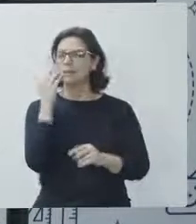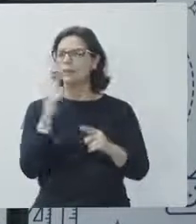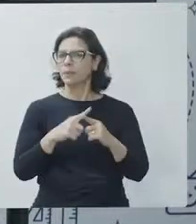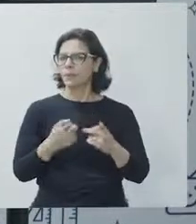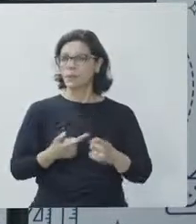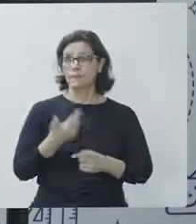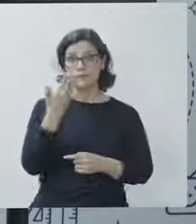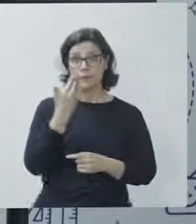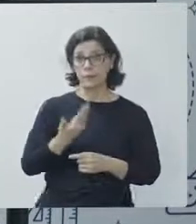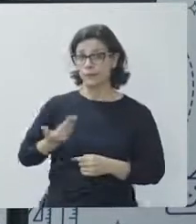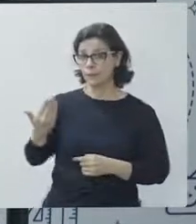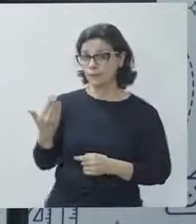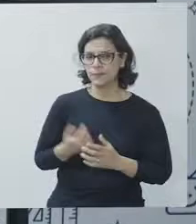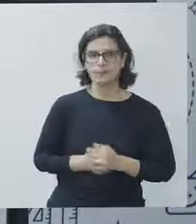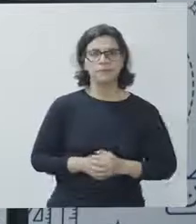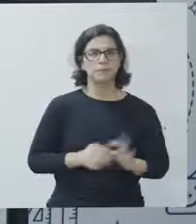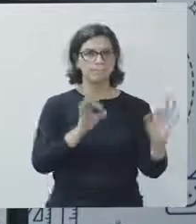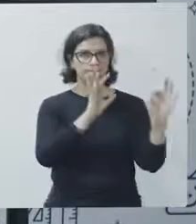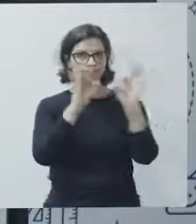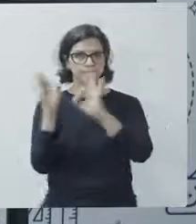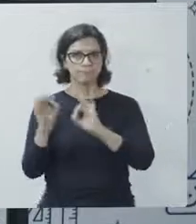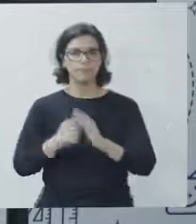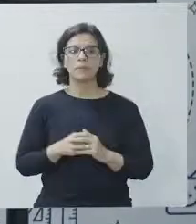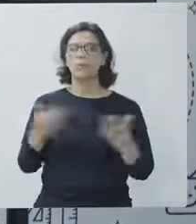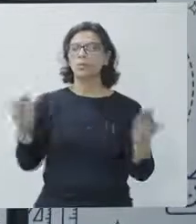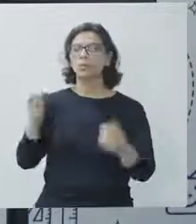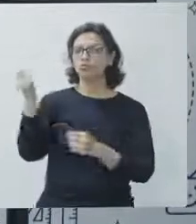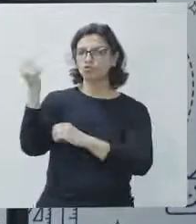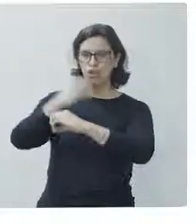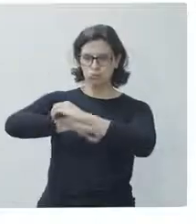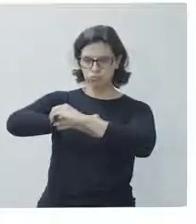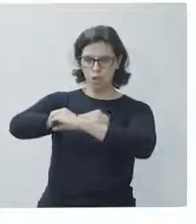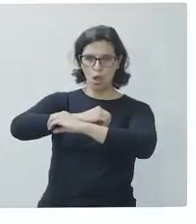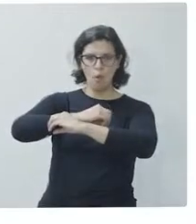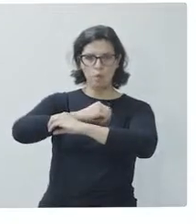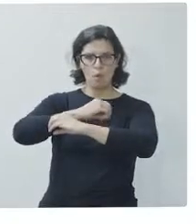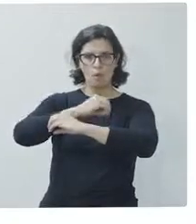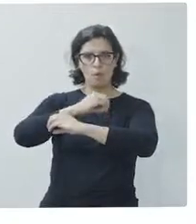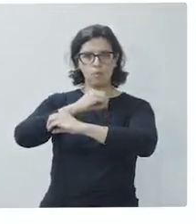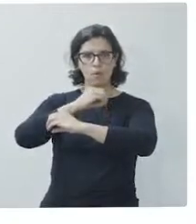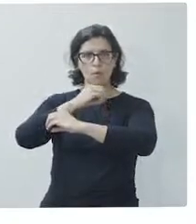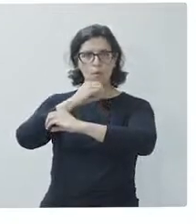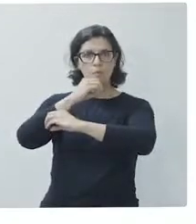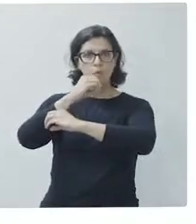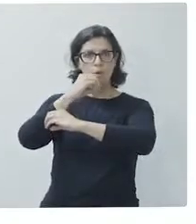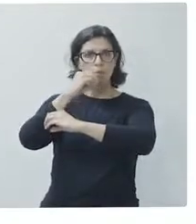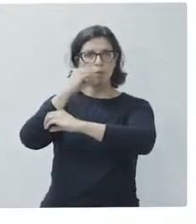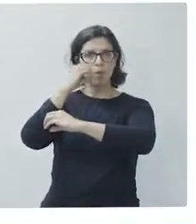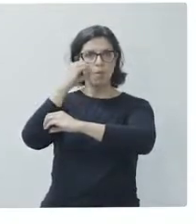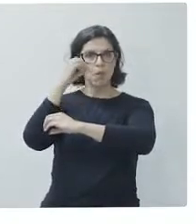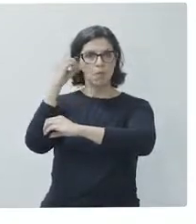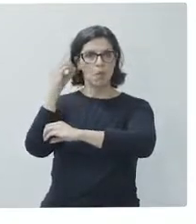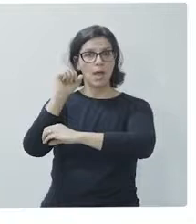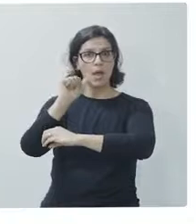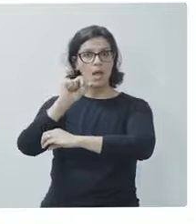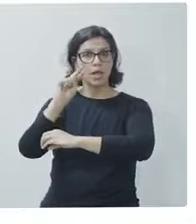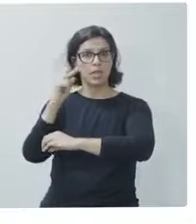conclusão. Então, olha só, acompanhem comigo. O sol foi subindo sempre mais alto no céu e